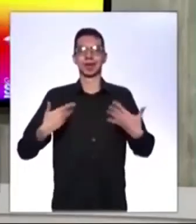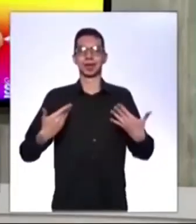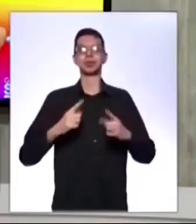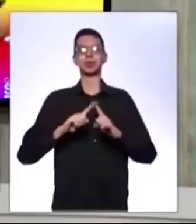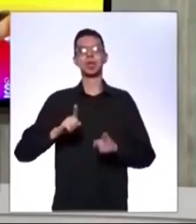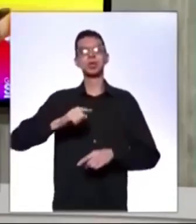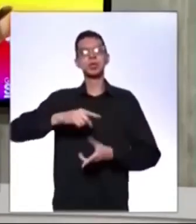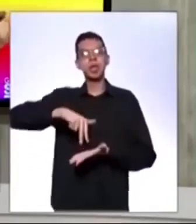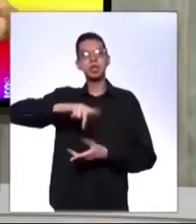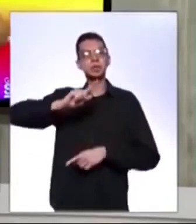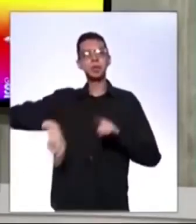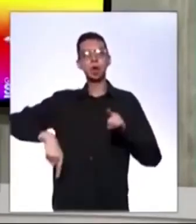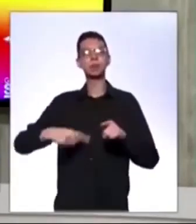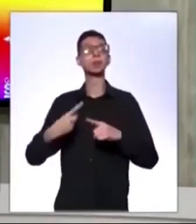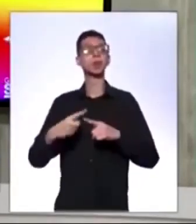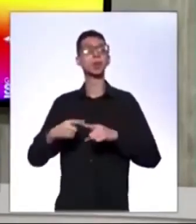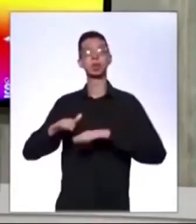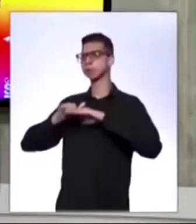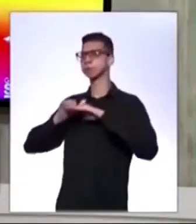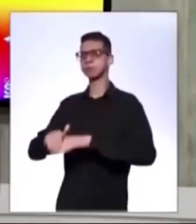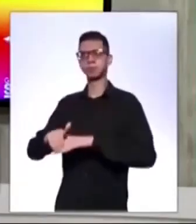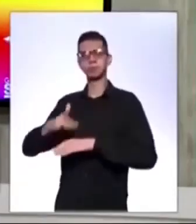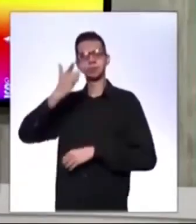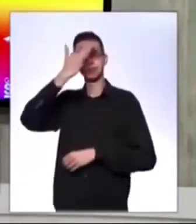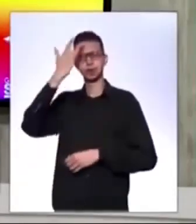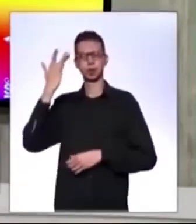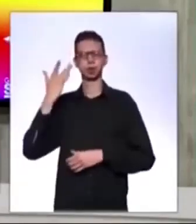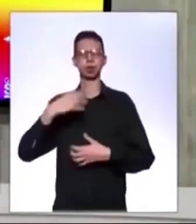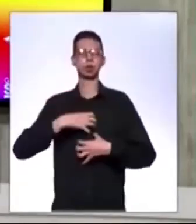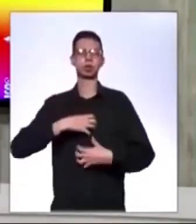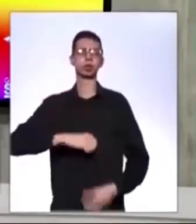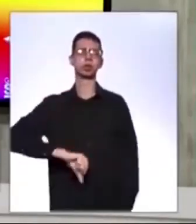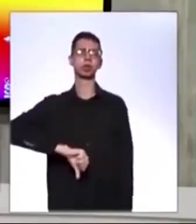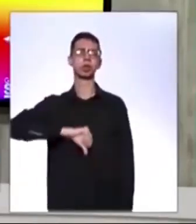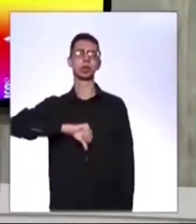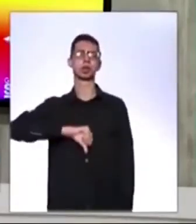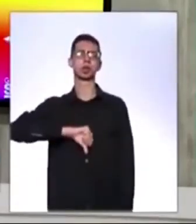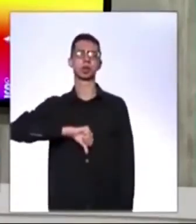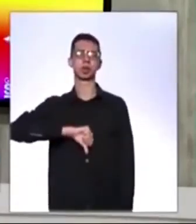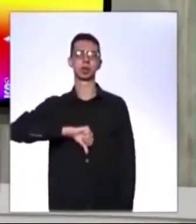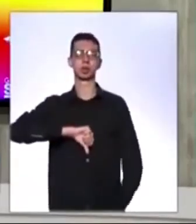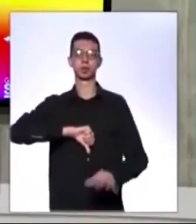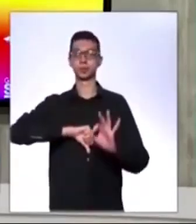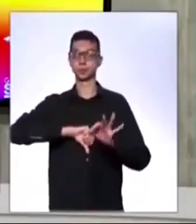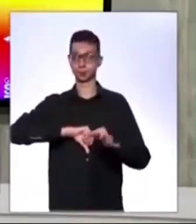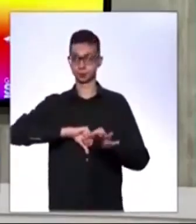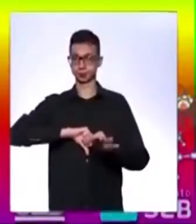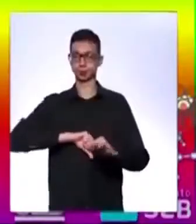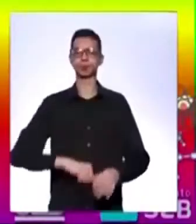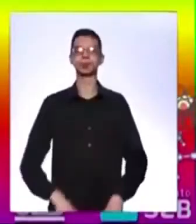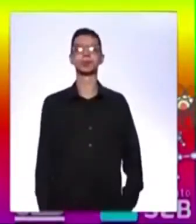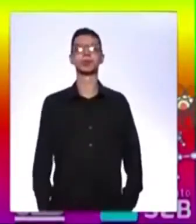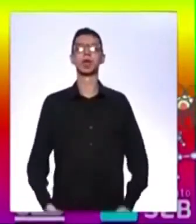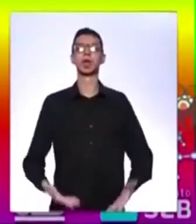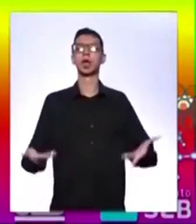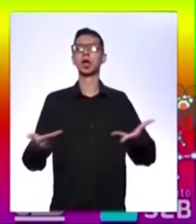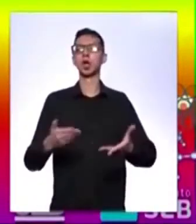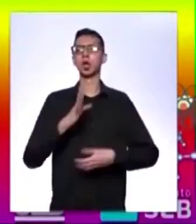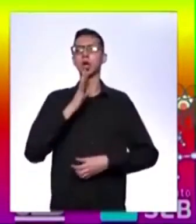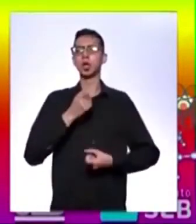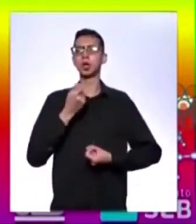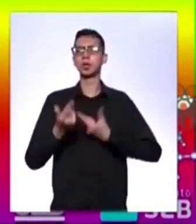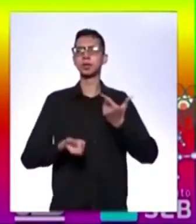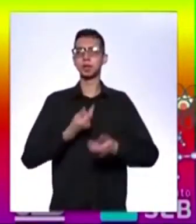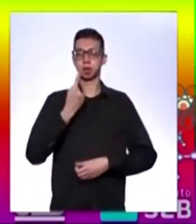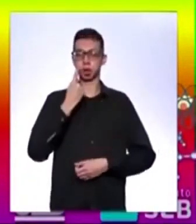moral deles, o ânimo, né? O espírito deles, né? De altivez. Olha lá. Vamos conhecer algumas delas? Primeiro